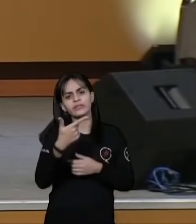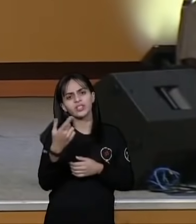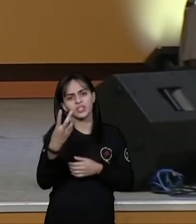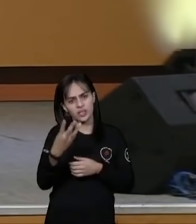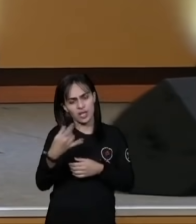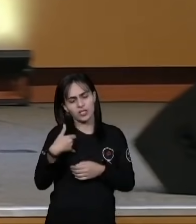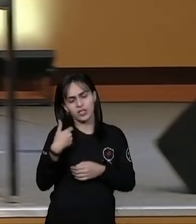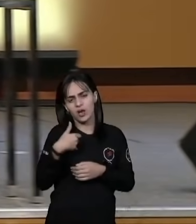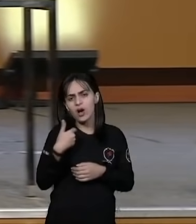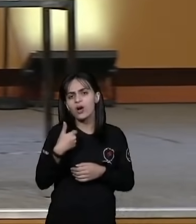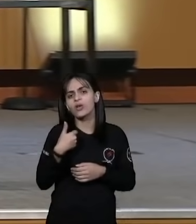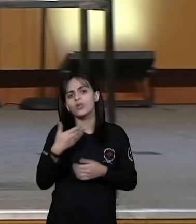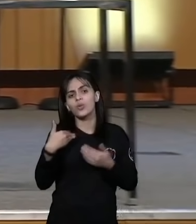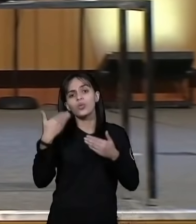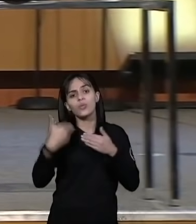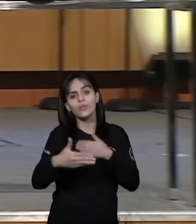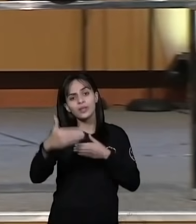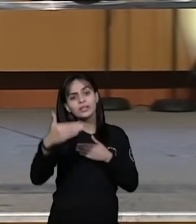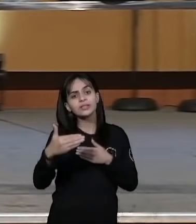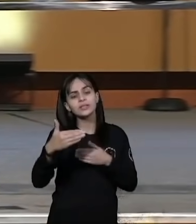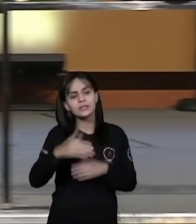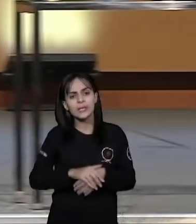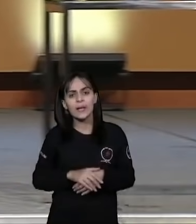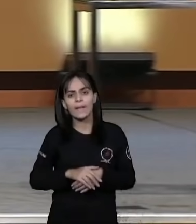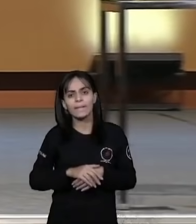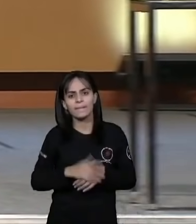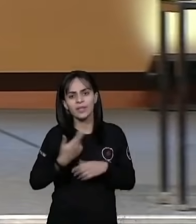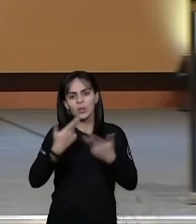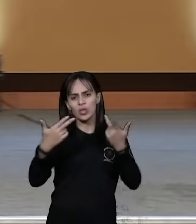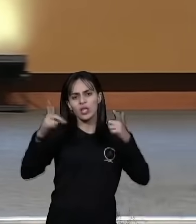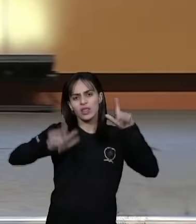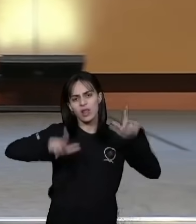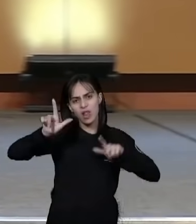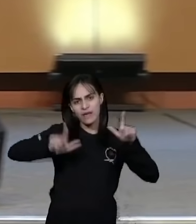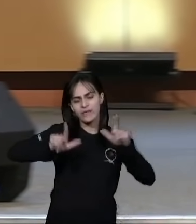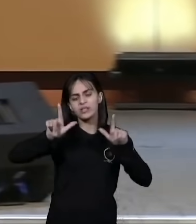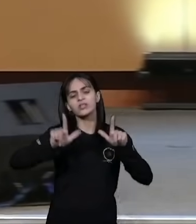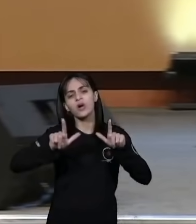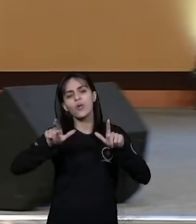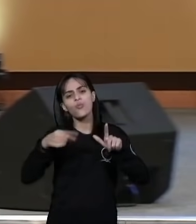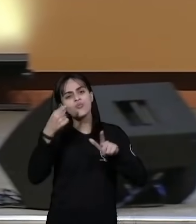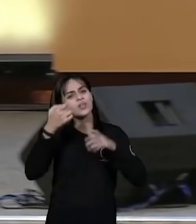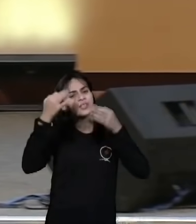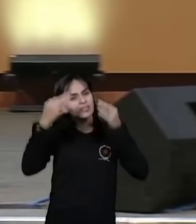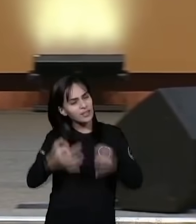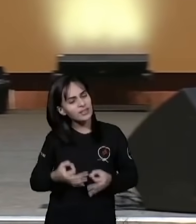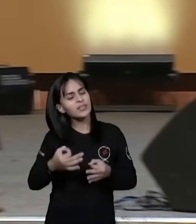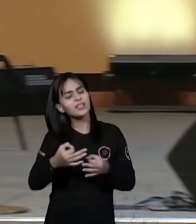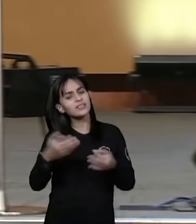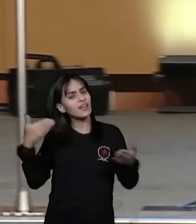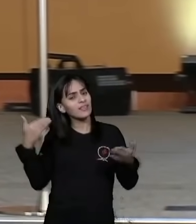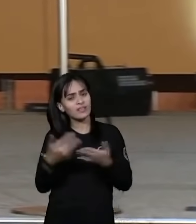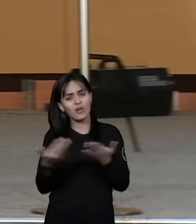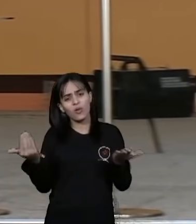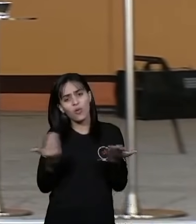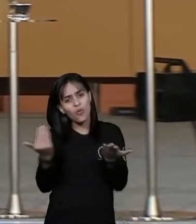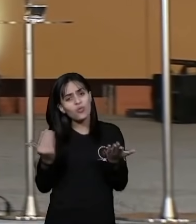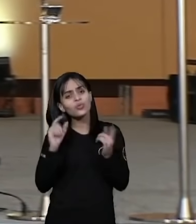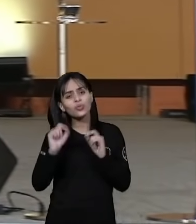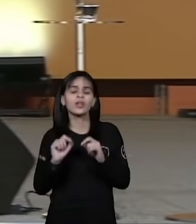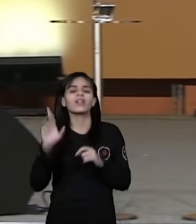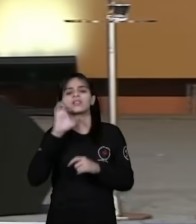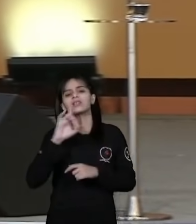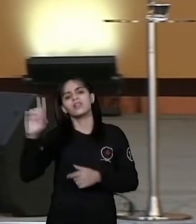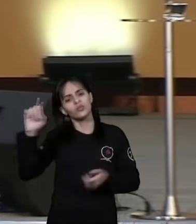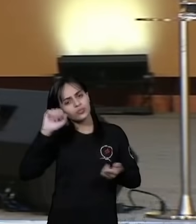23 anos quando eu comecei a minha jornada de programas de televisão a única convicção que eu tinha tem até hoje o